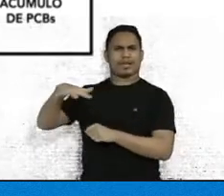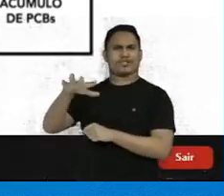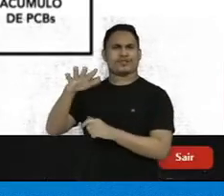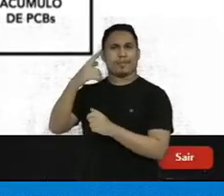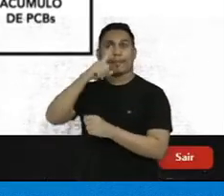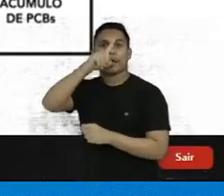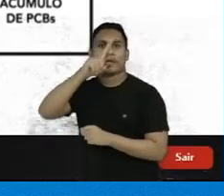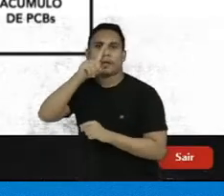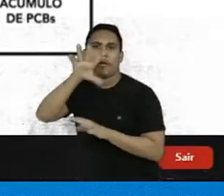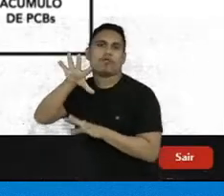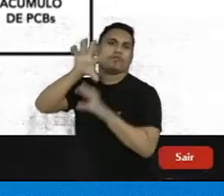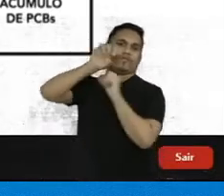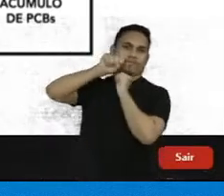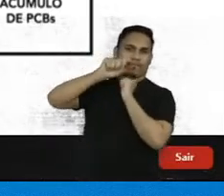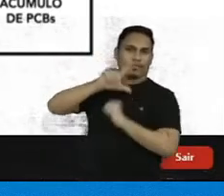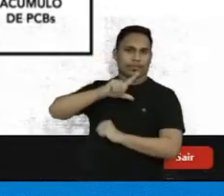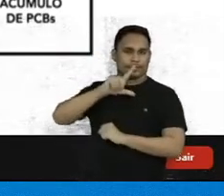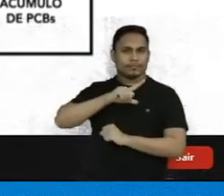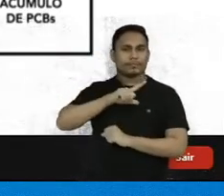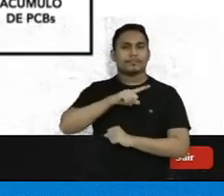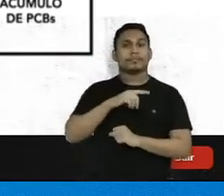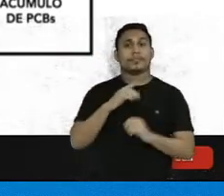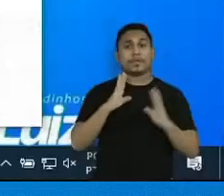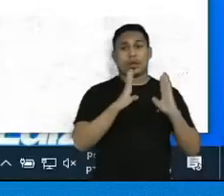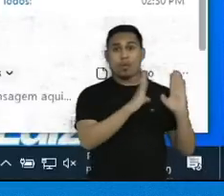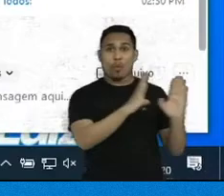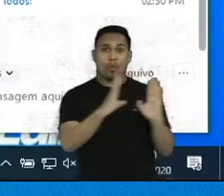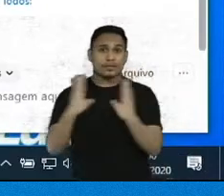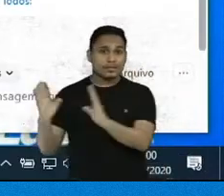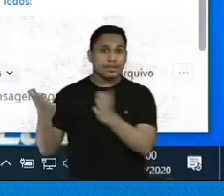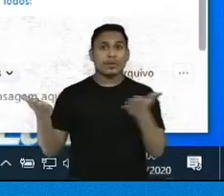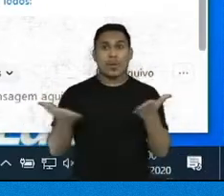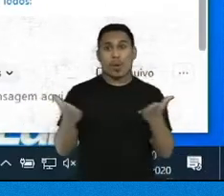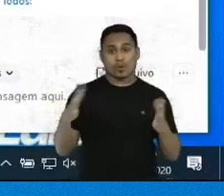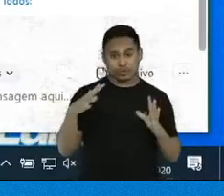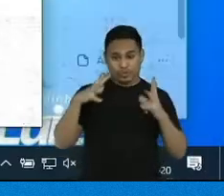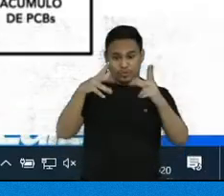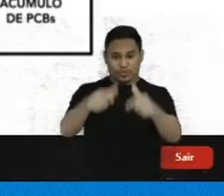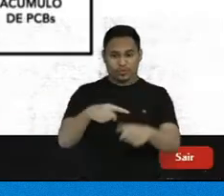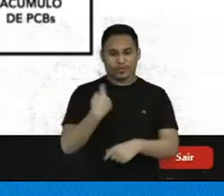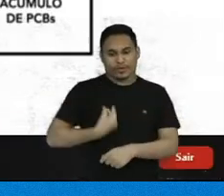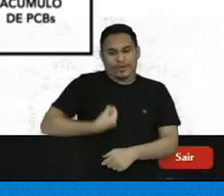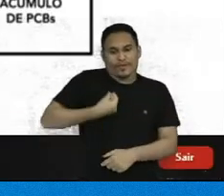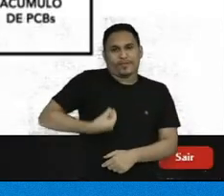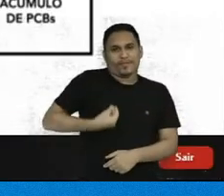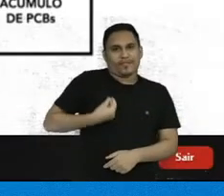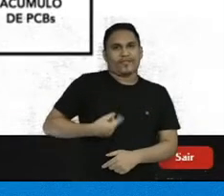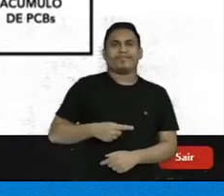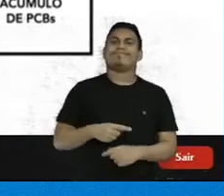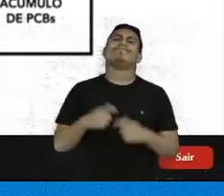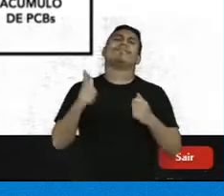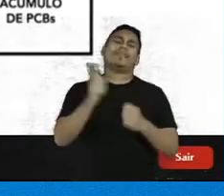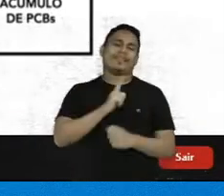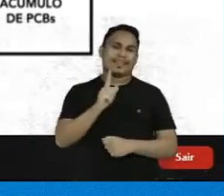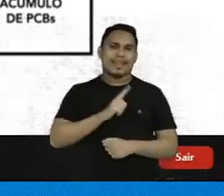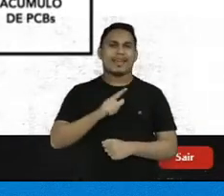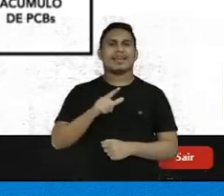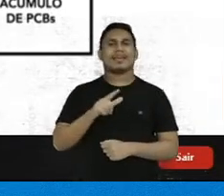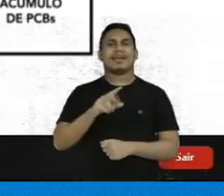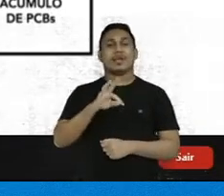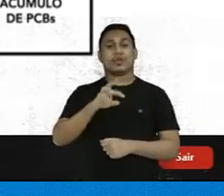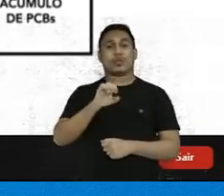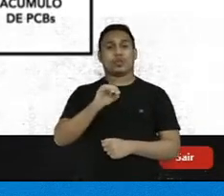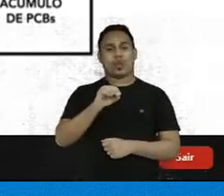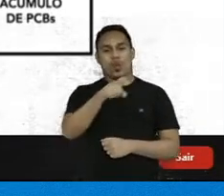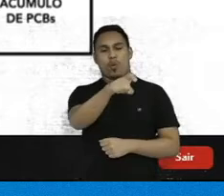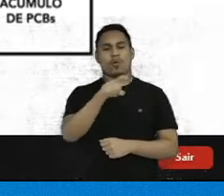Tem uma série, nesse mundo que a gente vive, a gente não se livra da exposição a toxinas ambientais. Graças a Deus, a gente